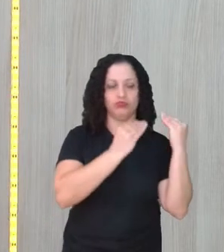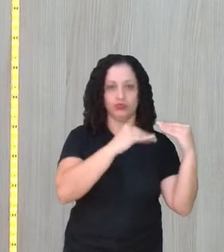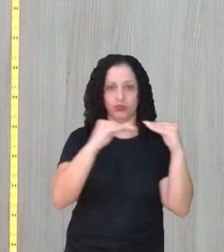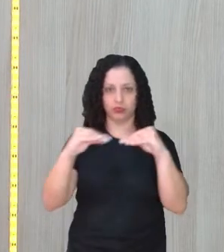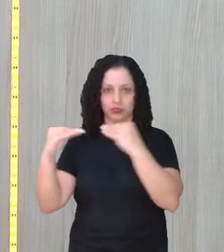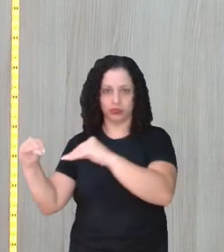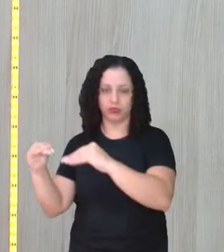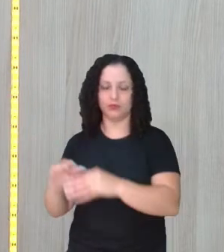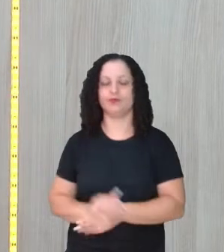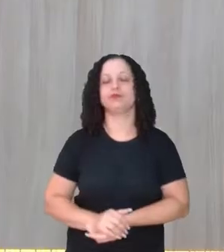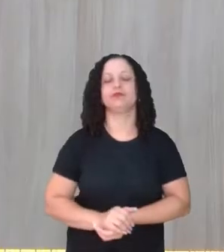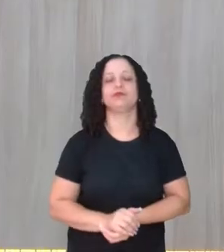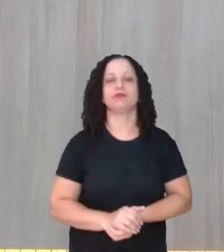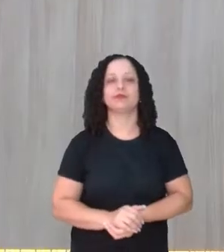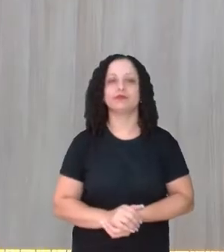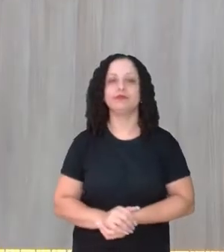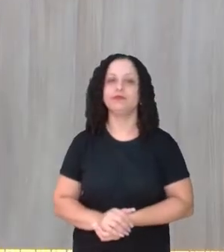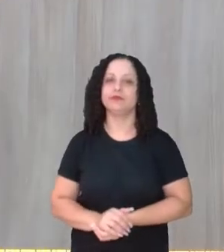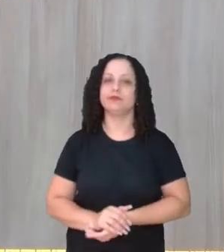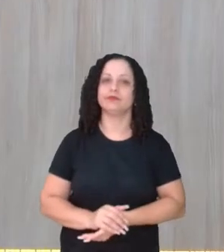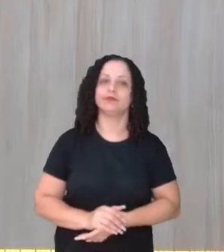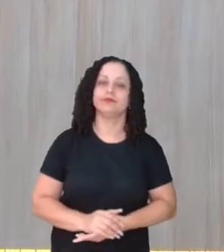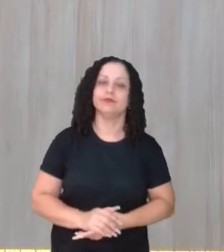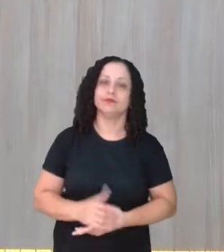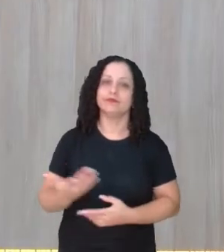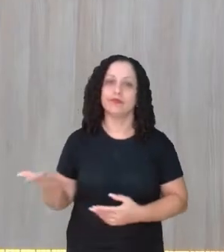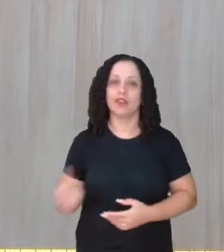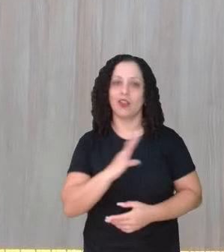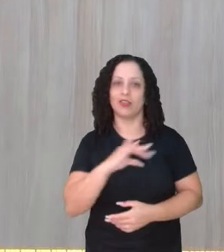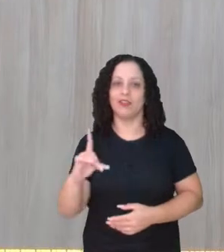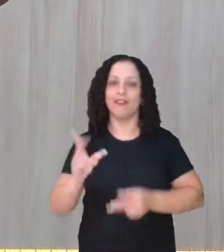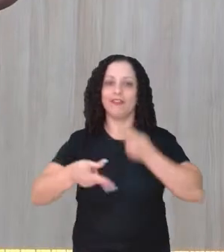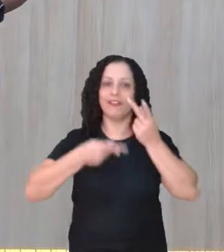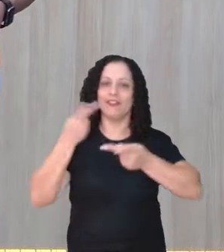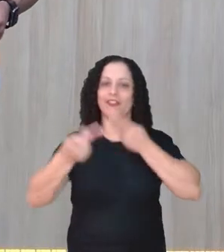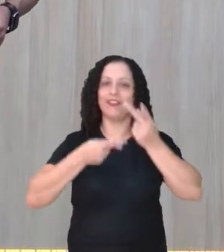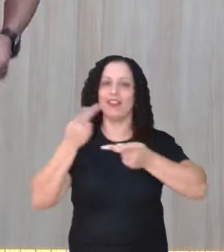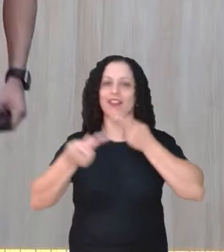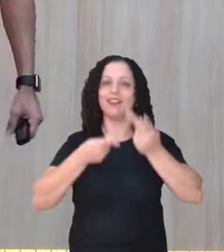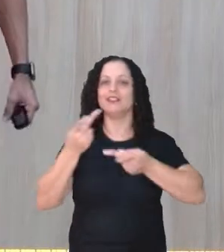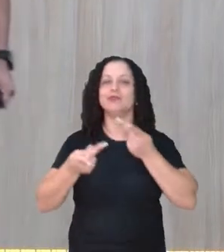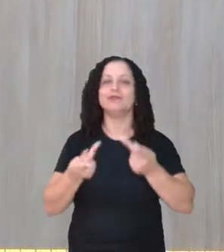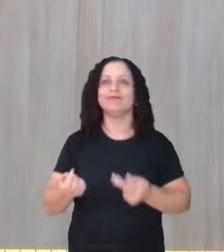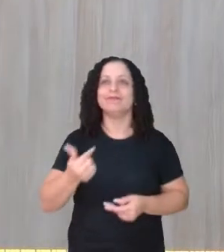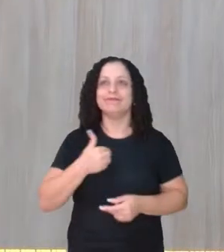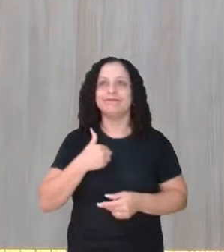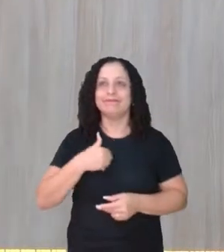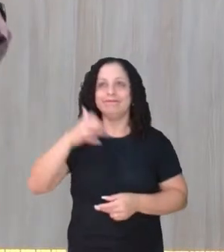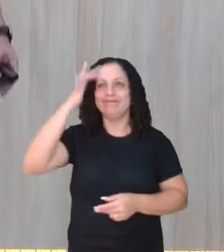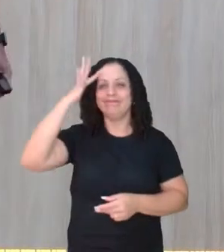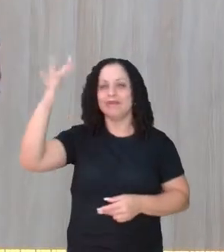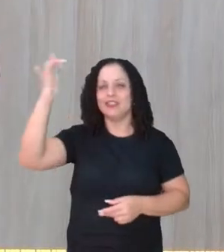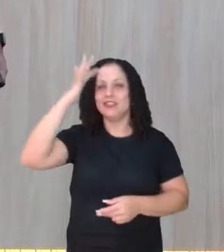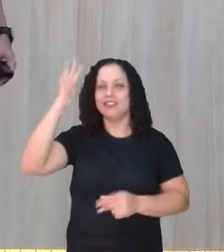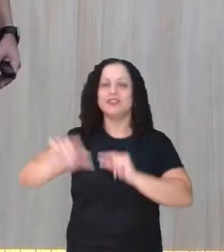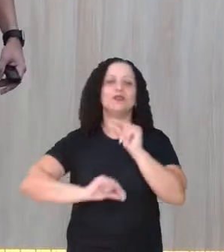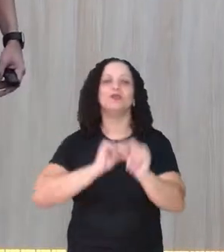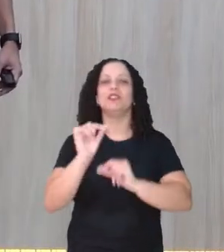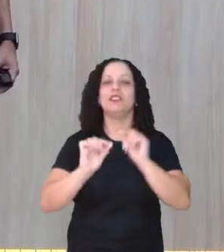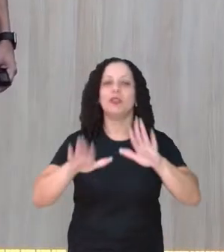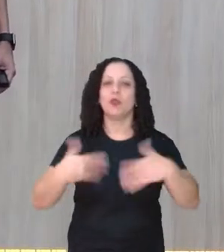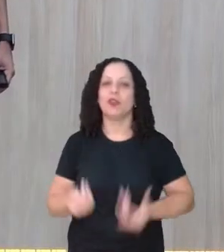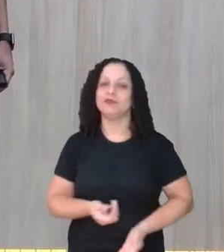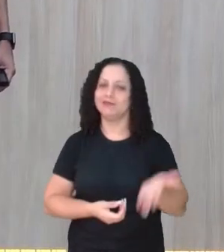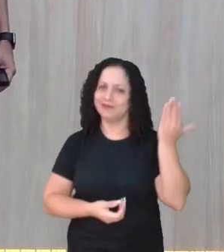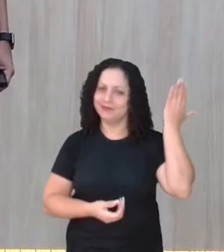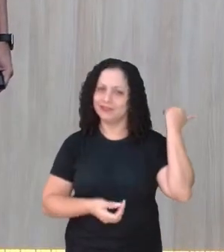gente. Celi falando aí em relação a esse dia, eu fico... Ai, meu Deus, eu fico imaginando, Celi, porque quando eu era